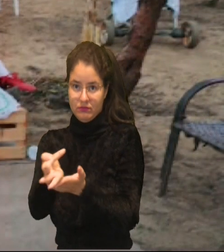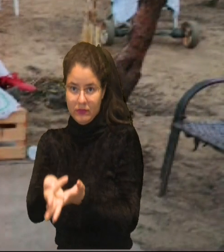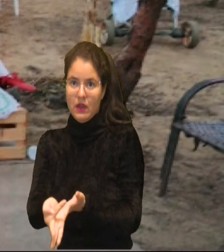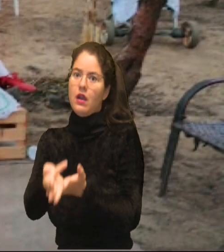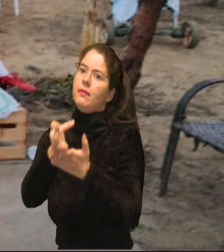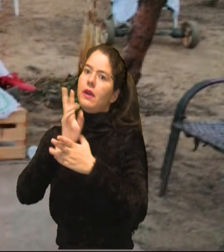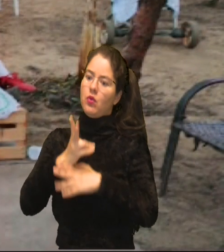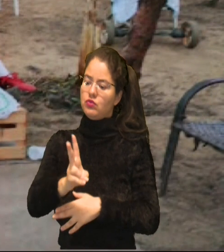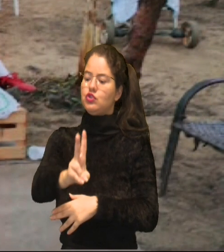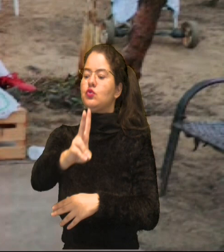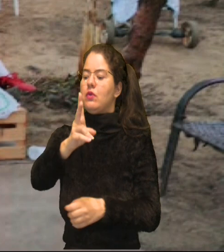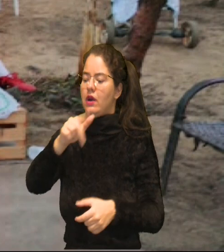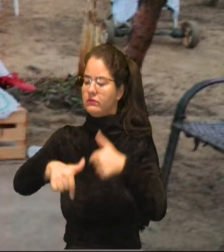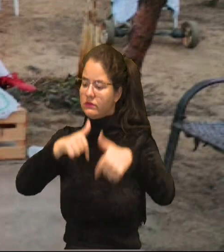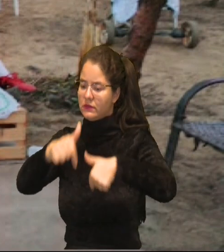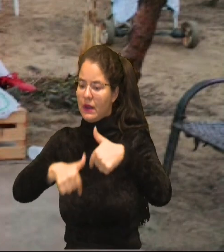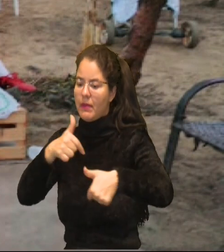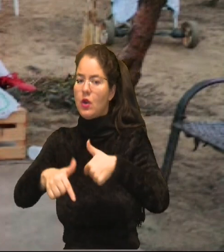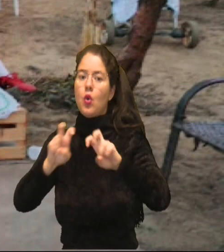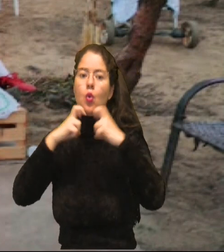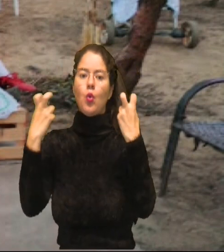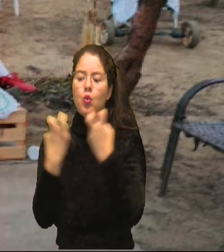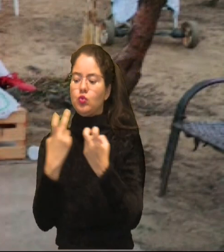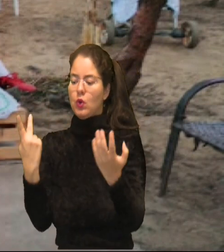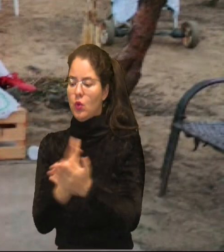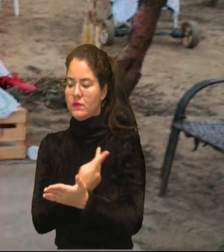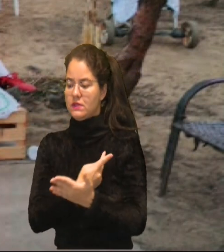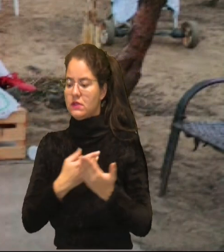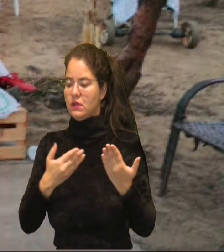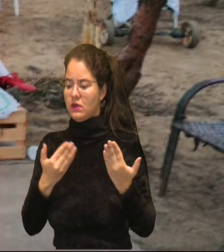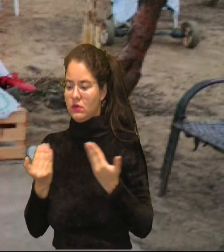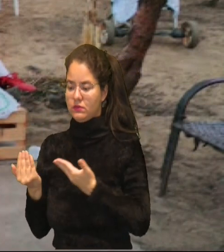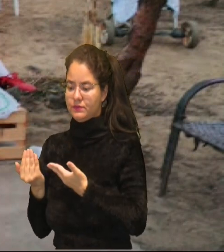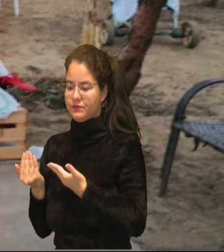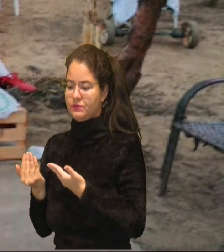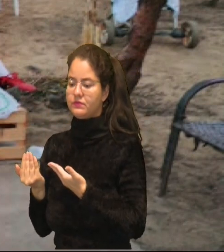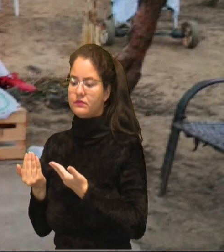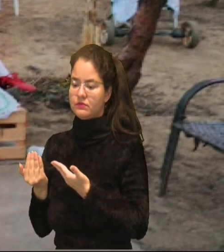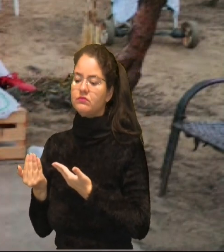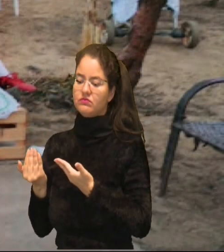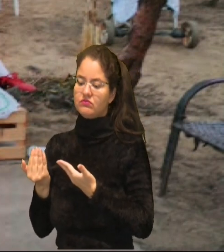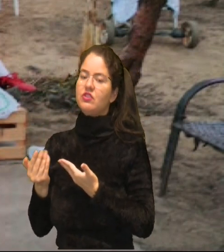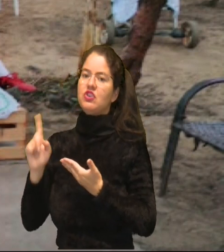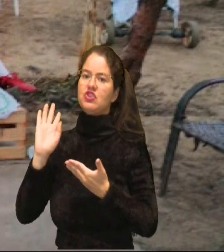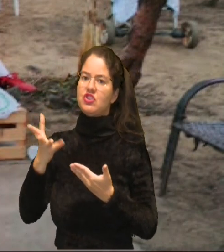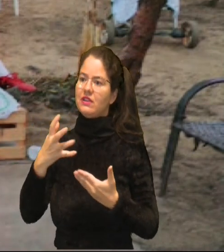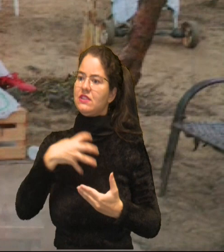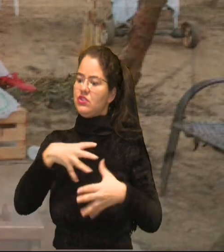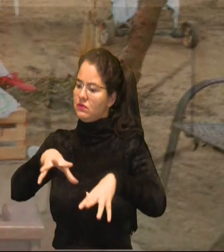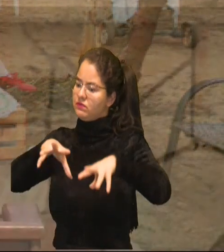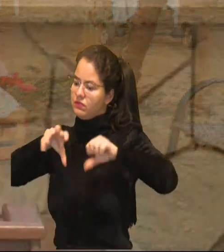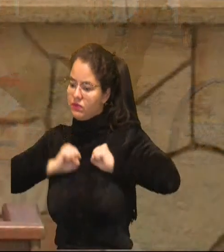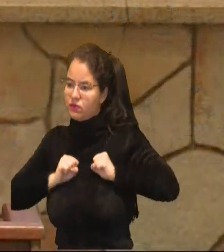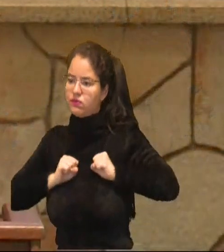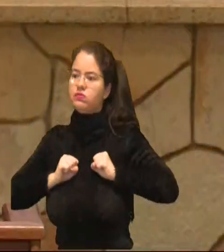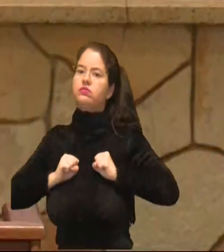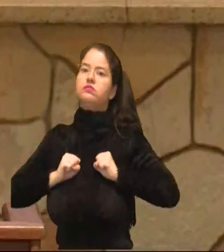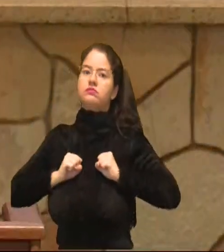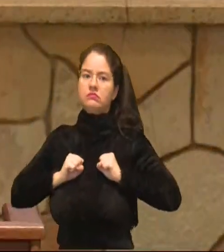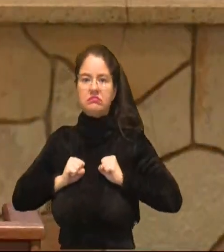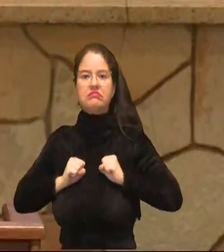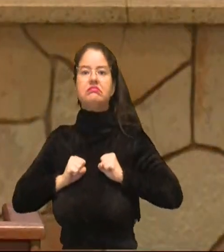aquela obra. Esse já é um culto que aconteceu ali, alguns adultos, já fomos acolhidos pela comunidade em alguns lugares